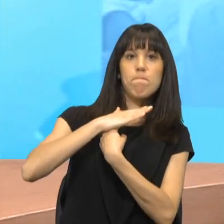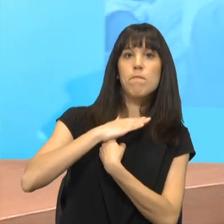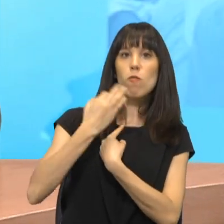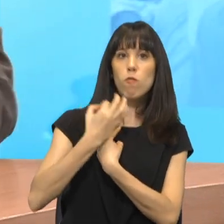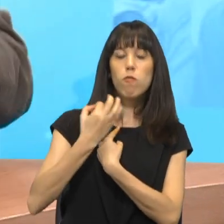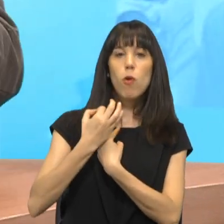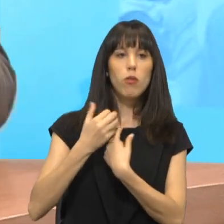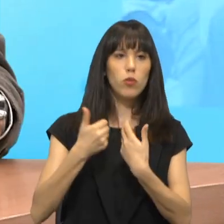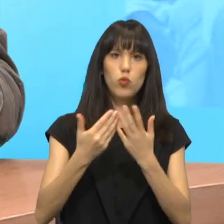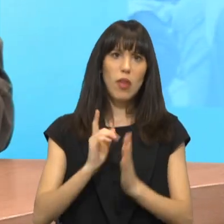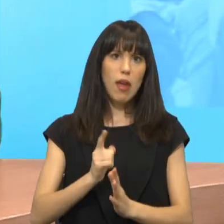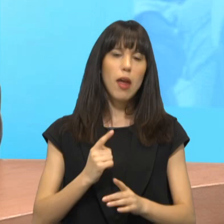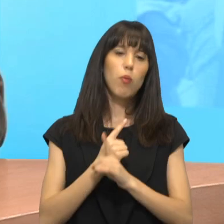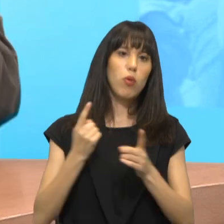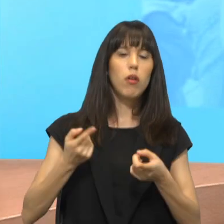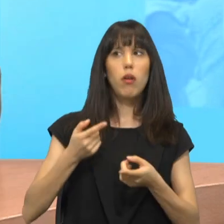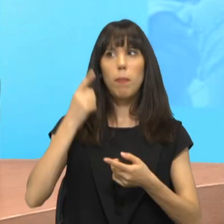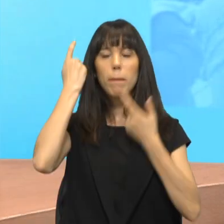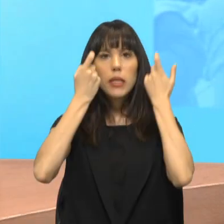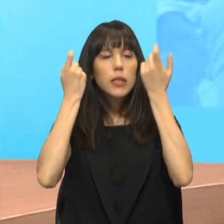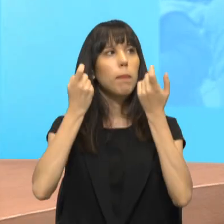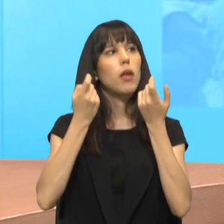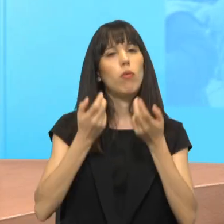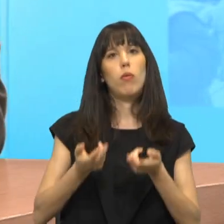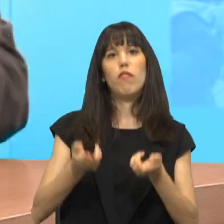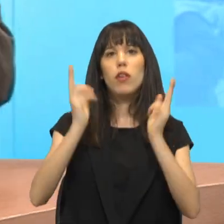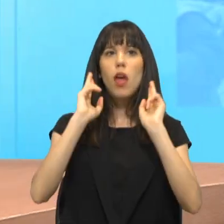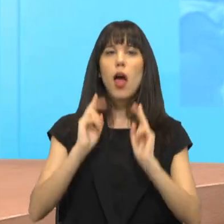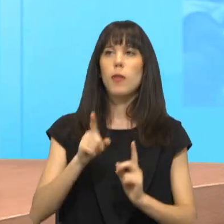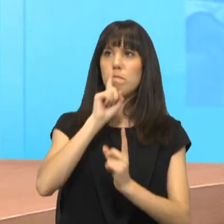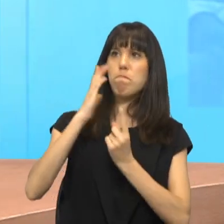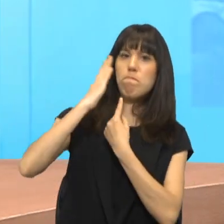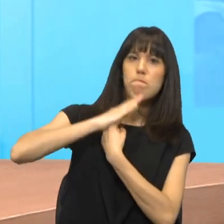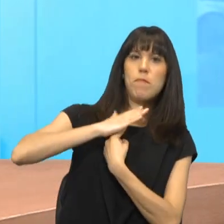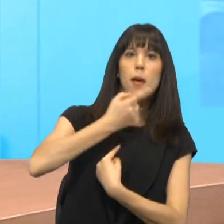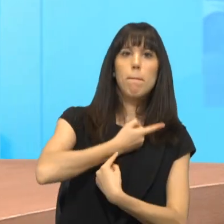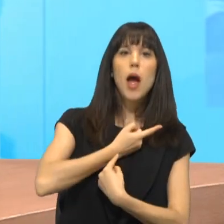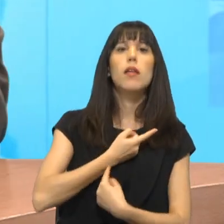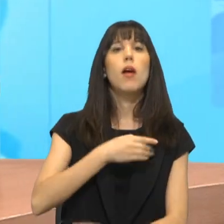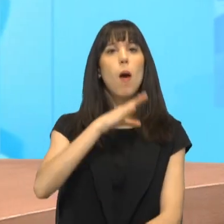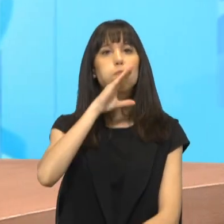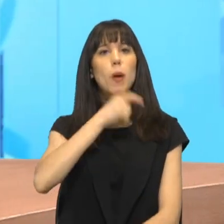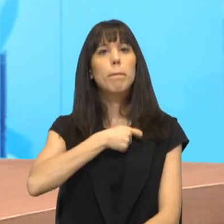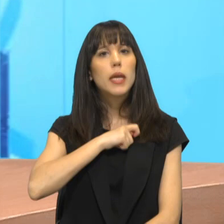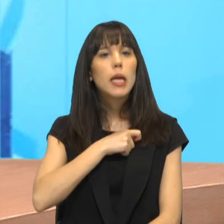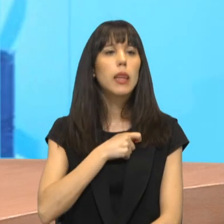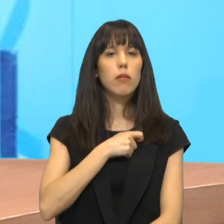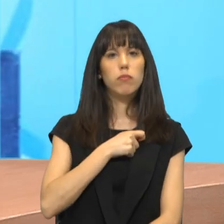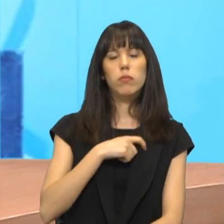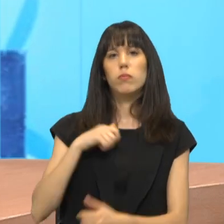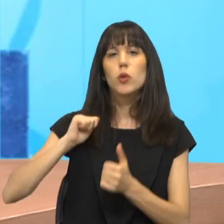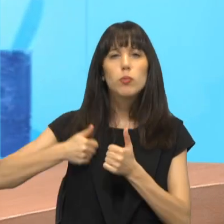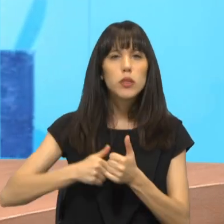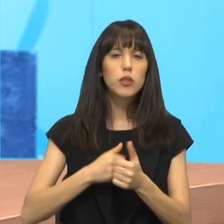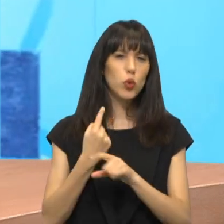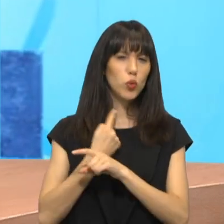isso significava em termos de liberdade de pensamento, de repressão, portanto, com recurso à polícia política, etc, etc.